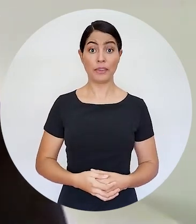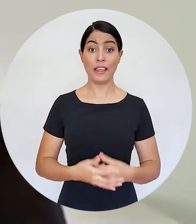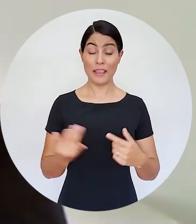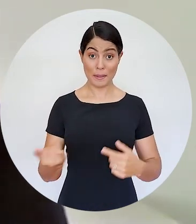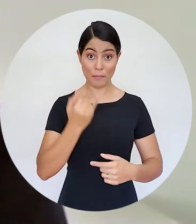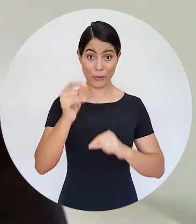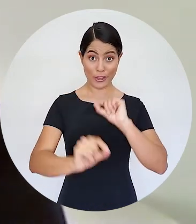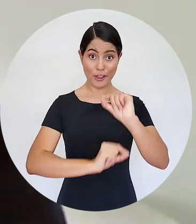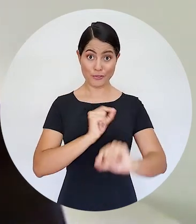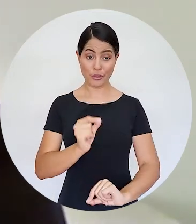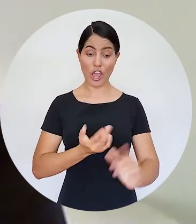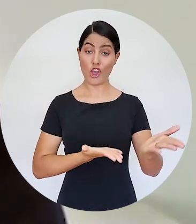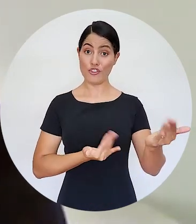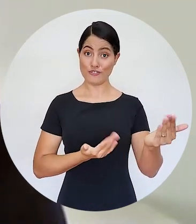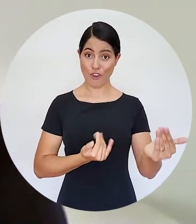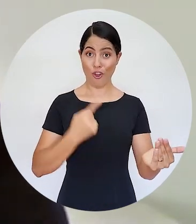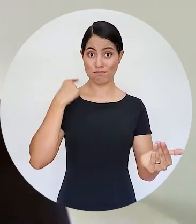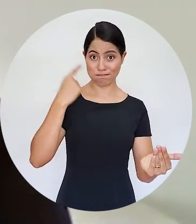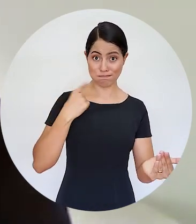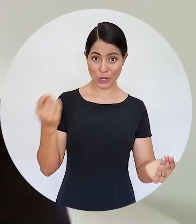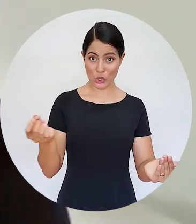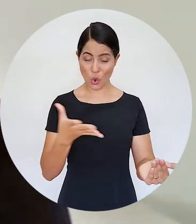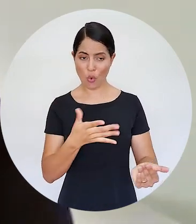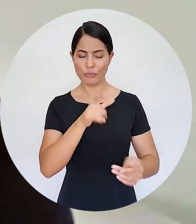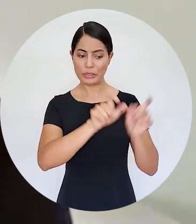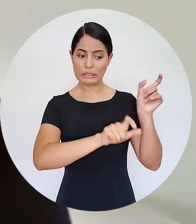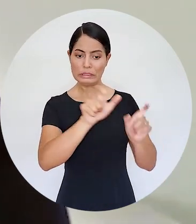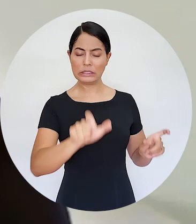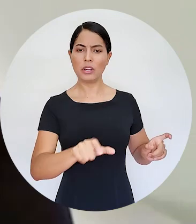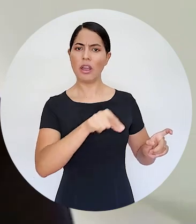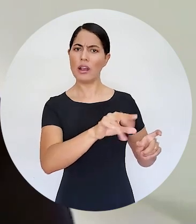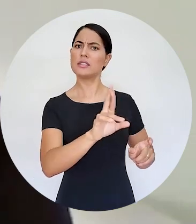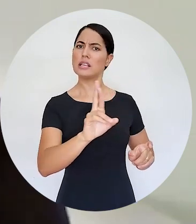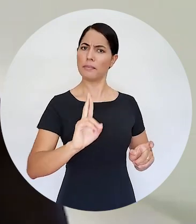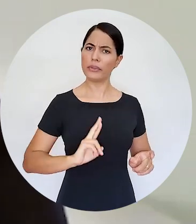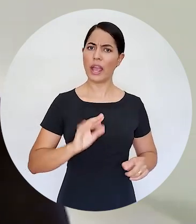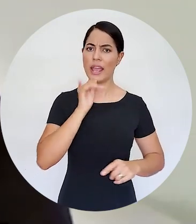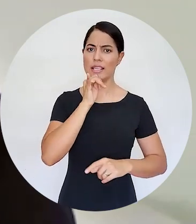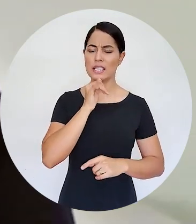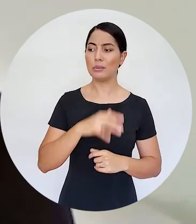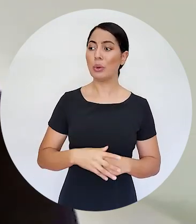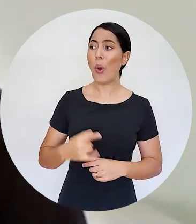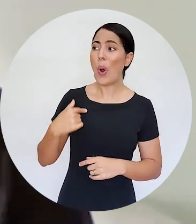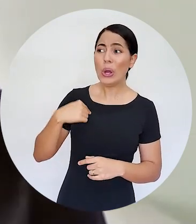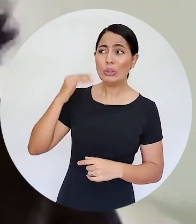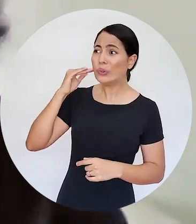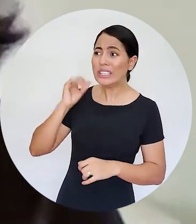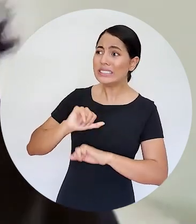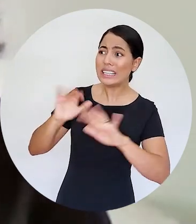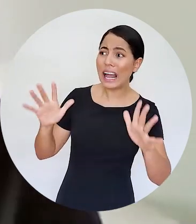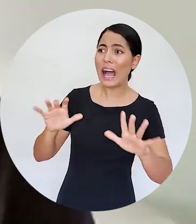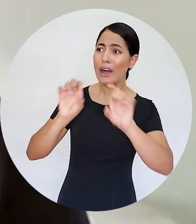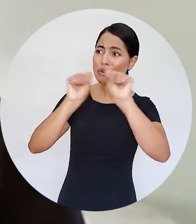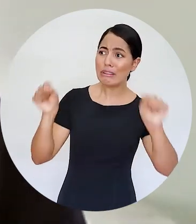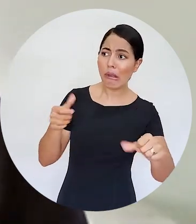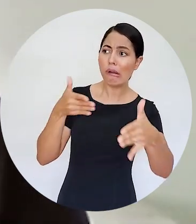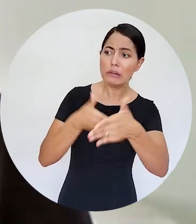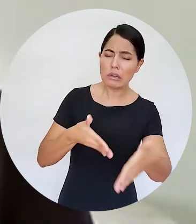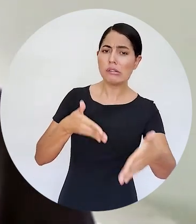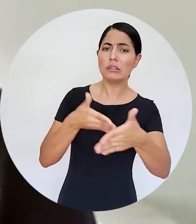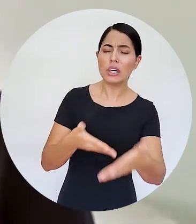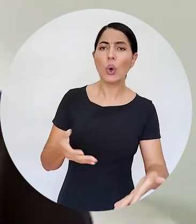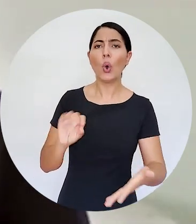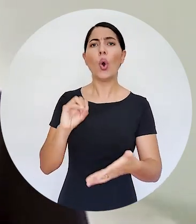importante que haja um retorno da advocacia jovem no seguinte sentido eu não entendo se eu posso fazer isso não estou com dificuldades de acessar algum